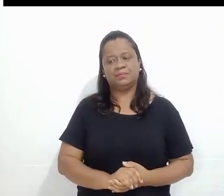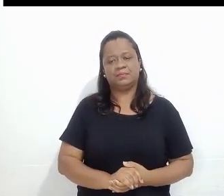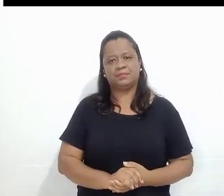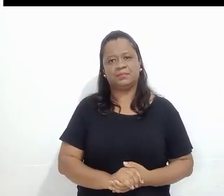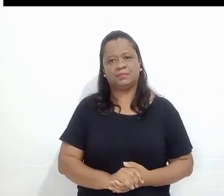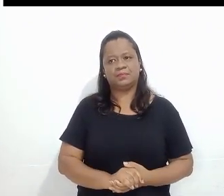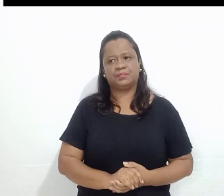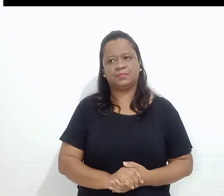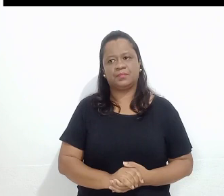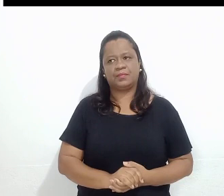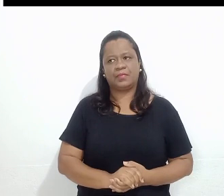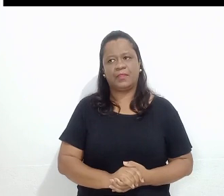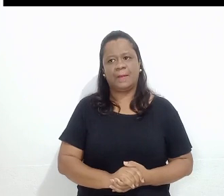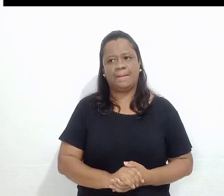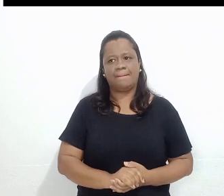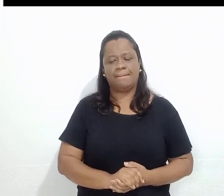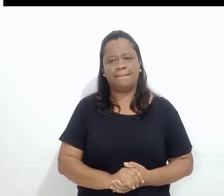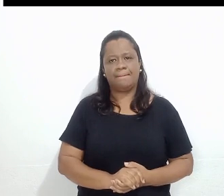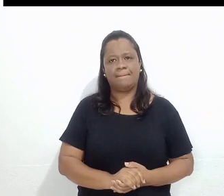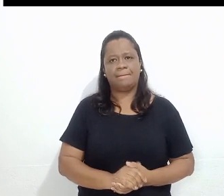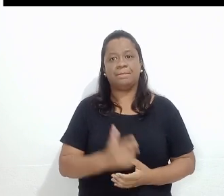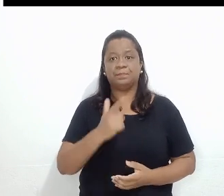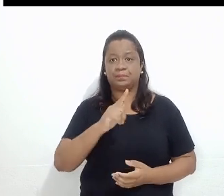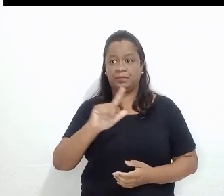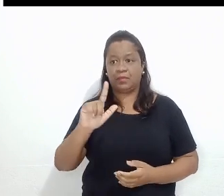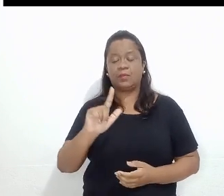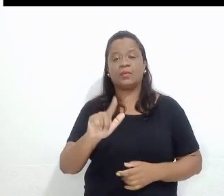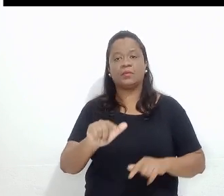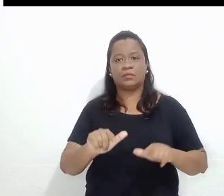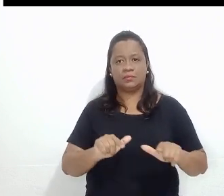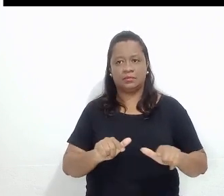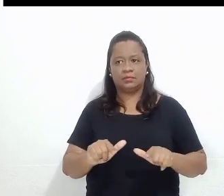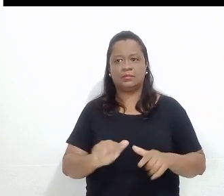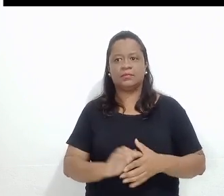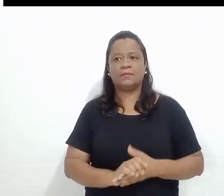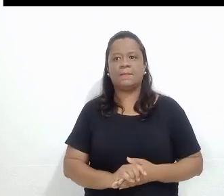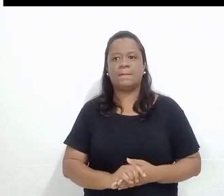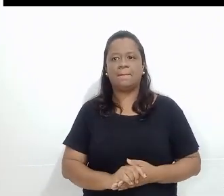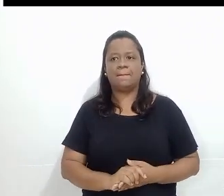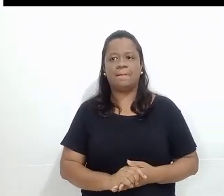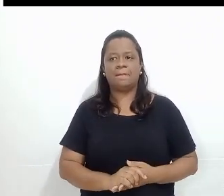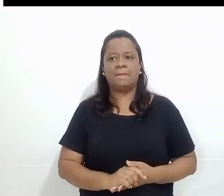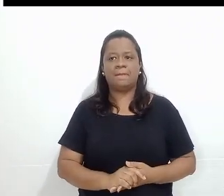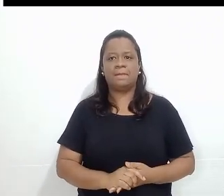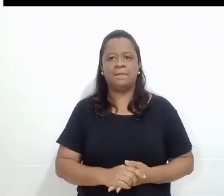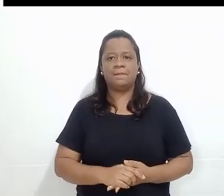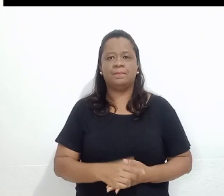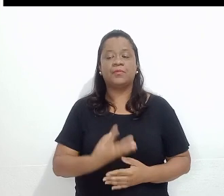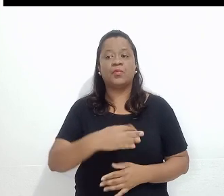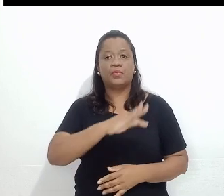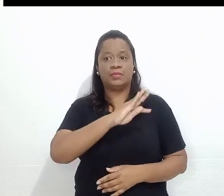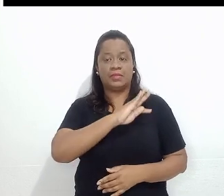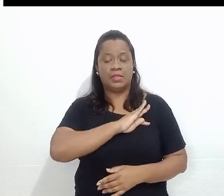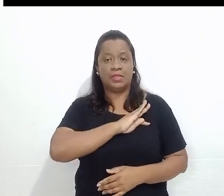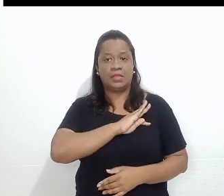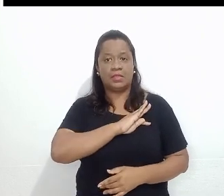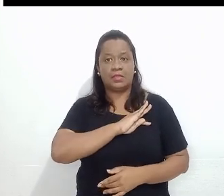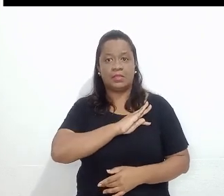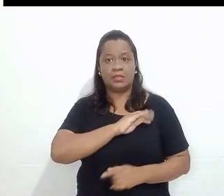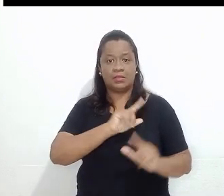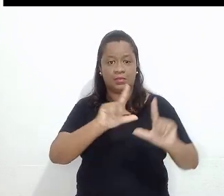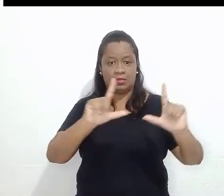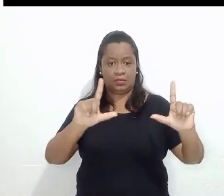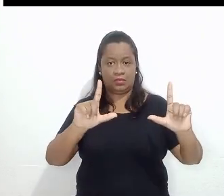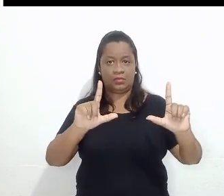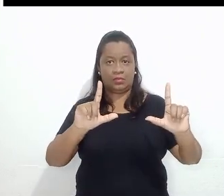Vamos lá. Outra função. O técnico de vídeo assiste. O vídeo assist é